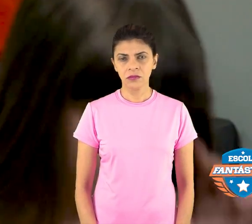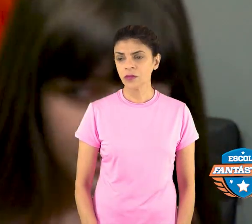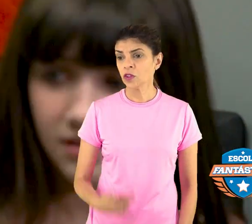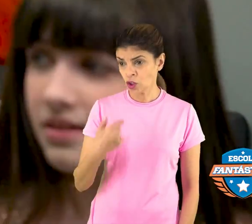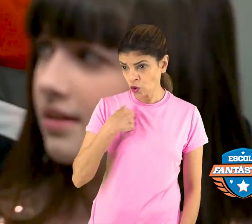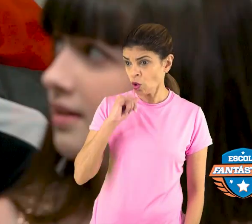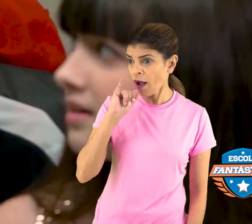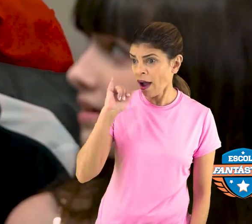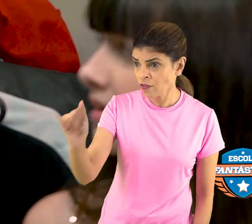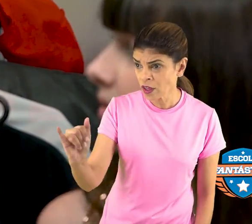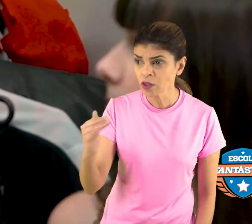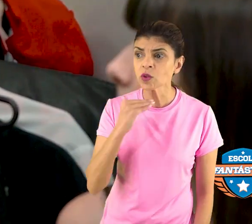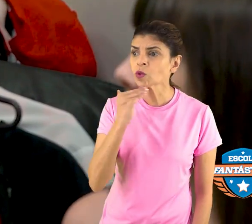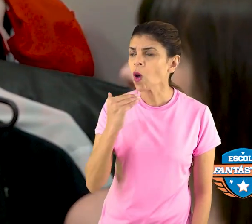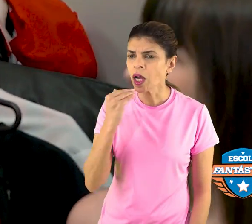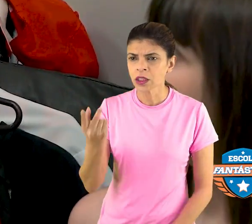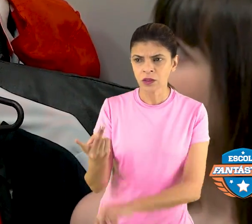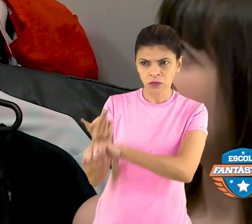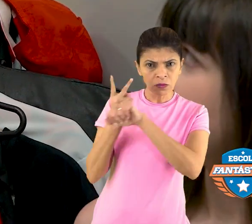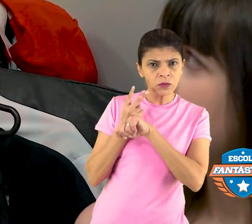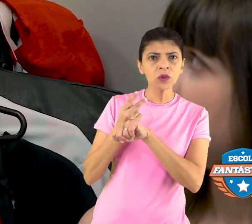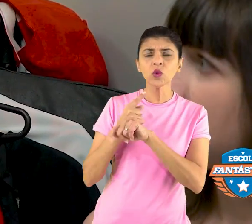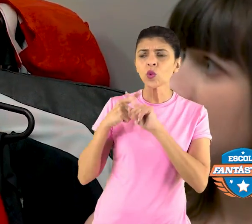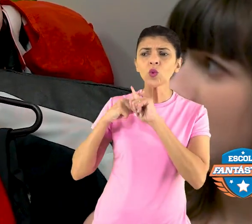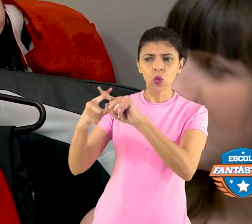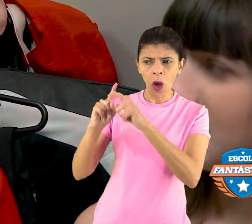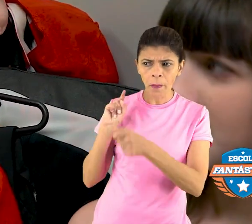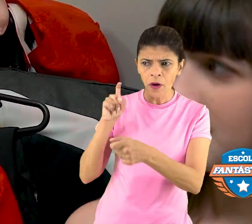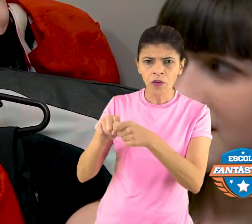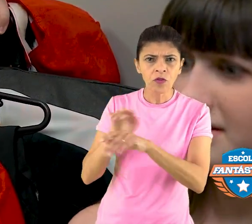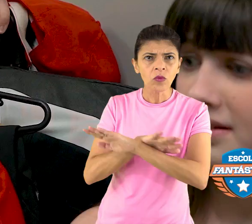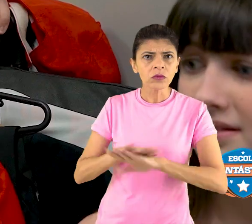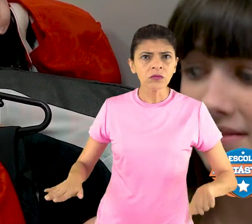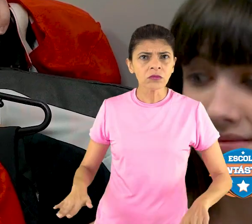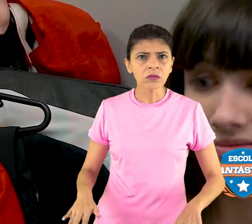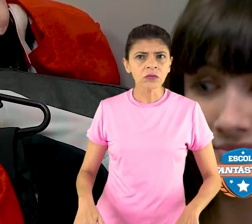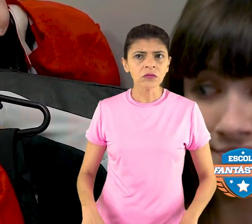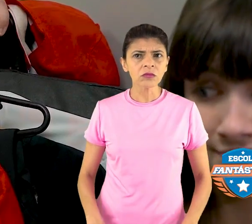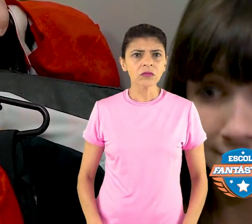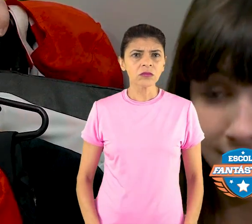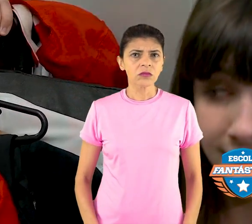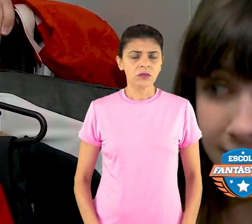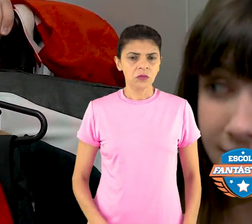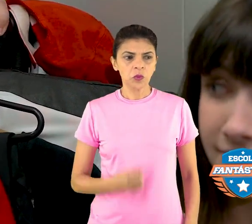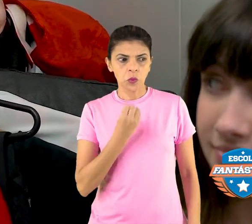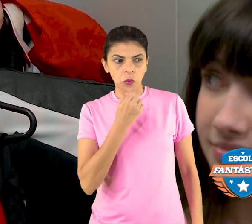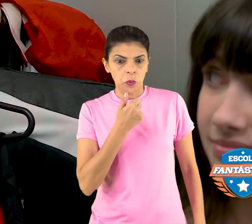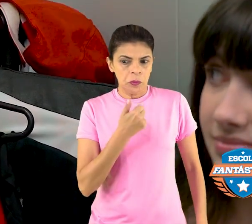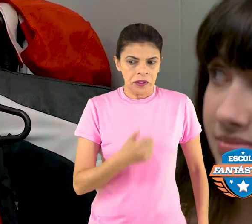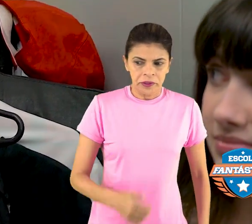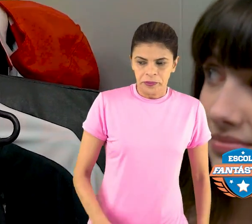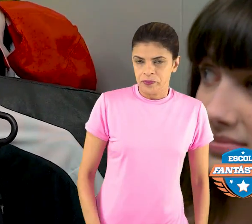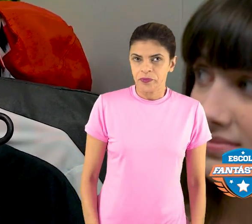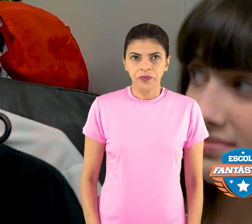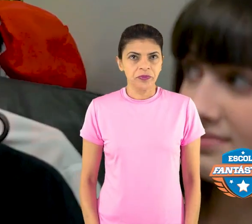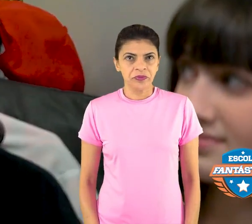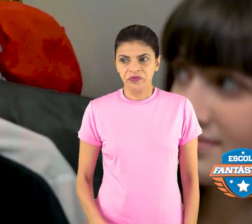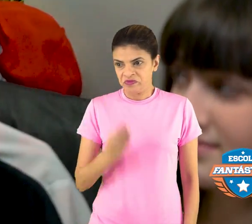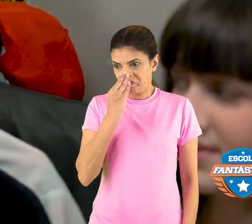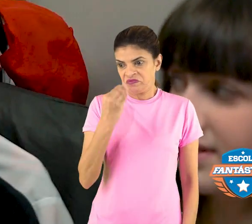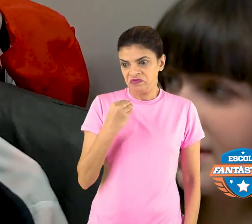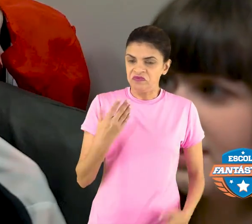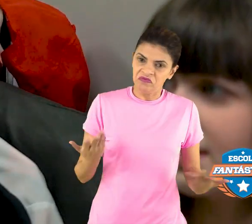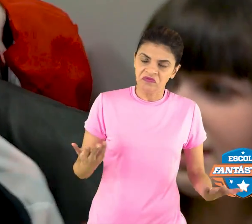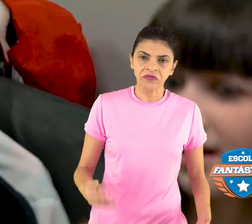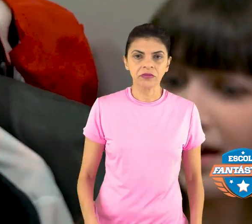Eu tô avisando, nem adianta tentar, eu vou embora e nunca mais vou voltar! Tudo bem. Você não tá nem aí